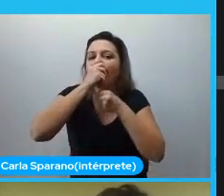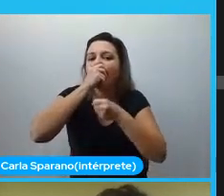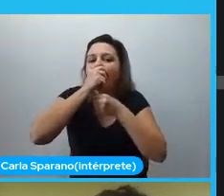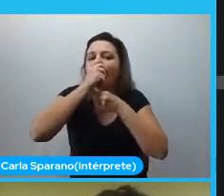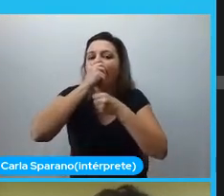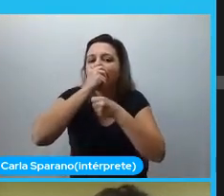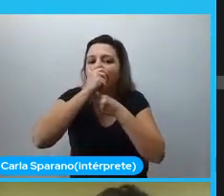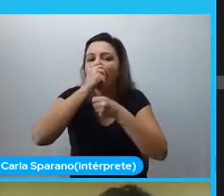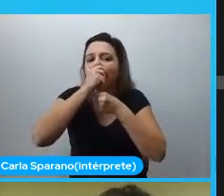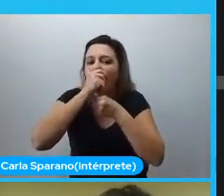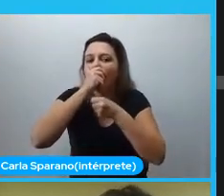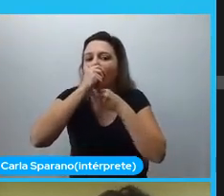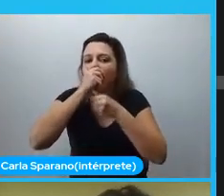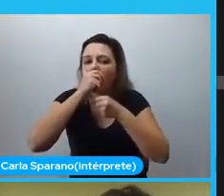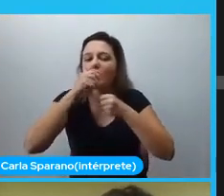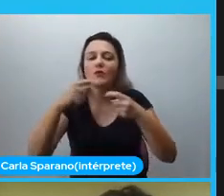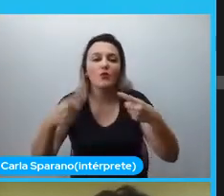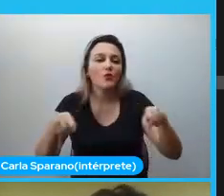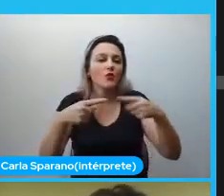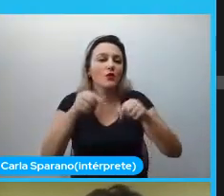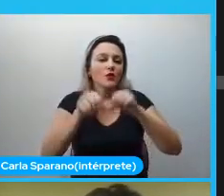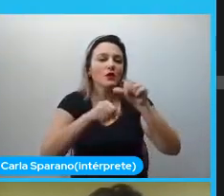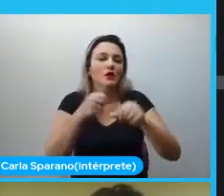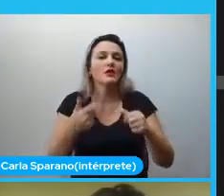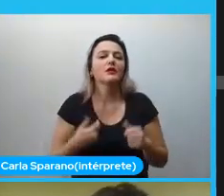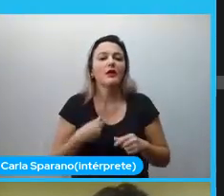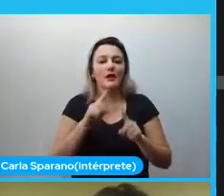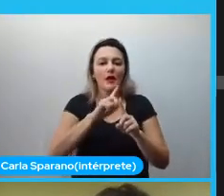botando um pianinho aqui. Sempre bom botar um piano.